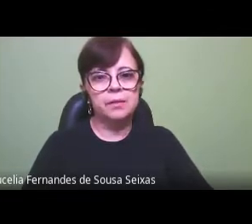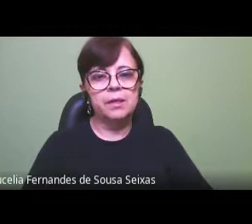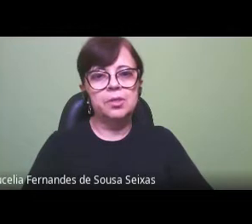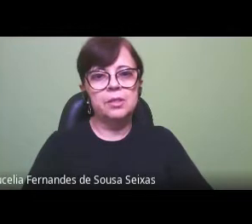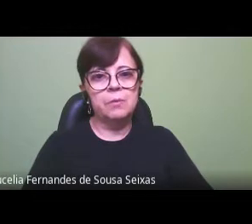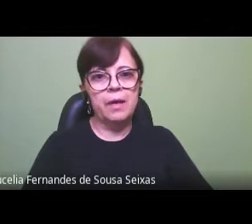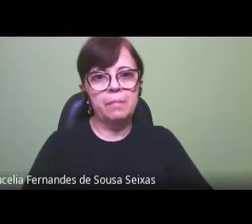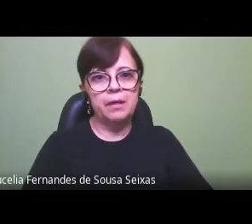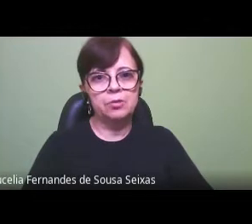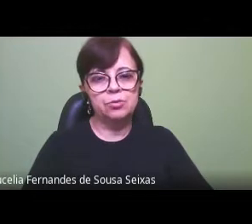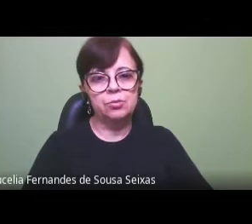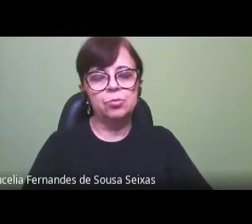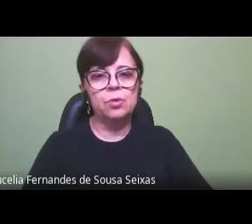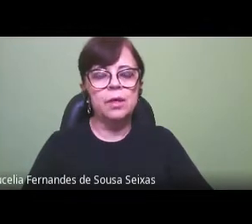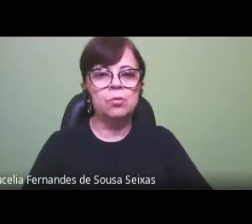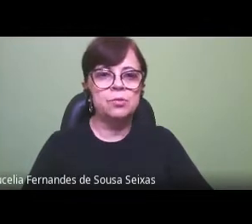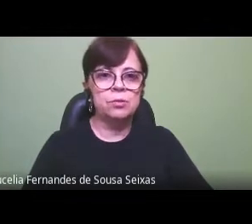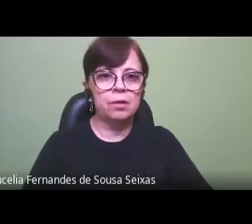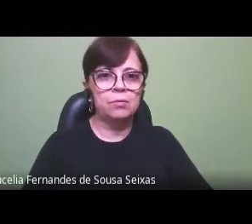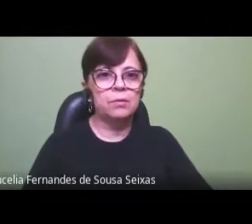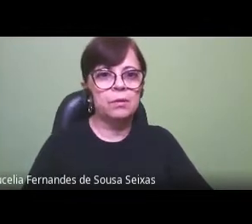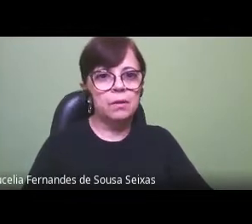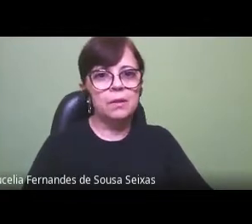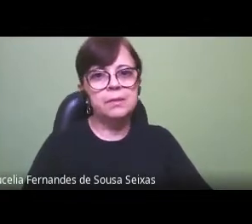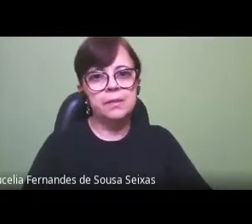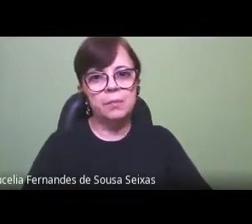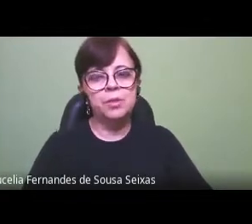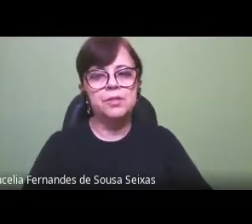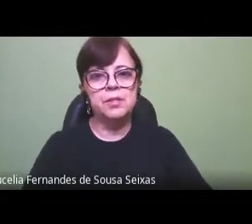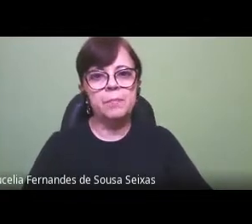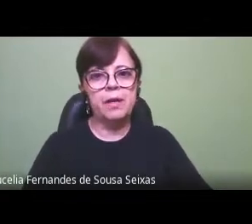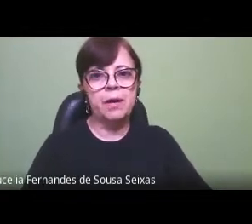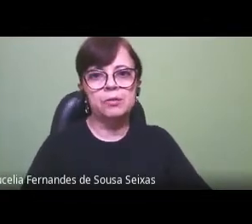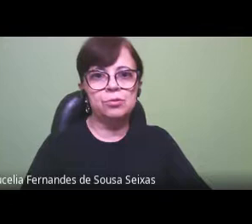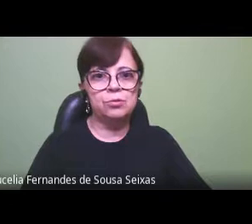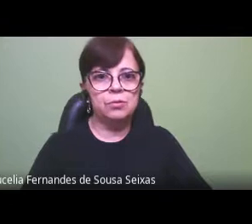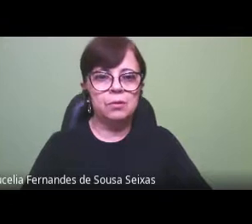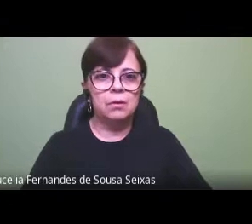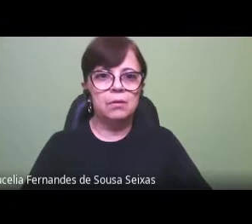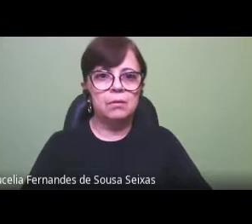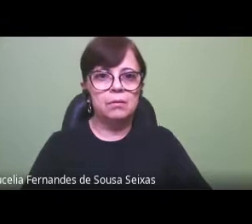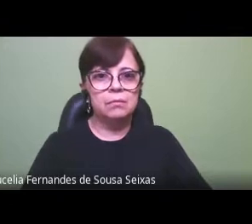Sempre. De cima para baixo. Nunca na horizontal. Sempre de cima para baixo.